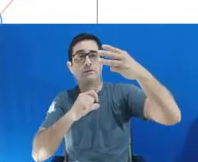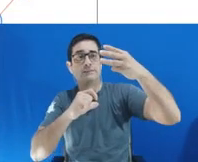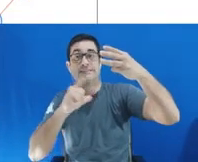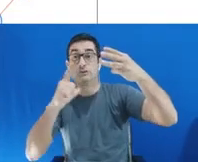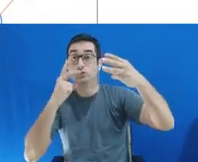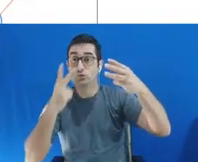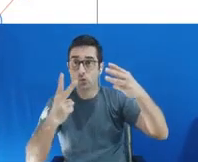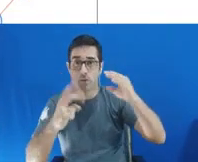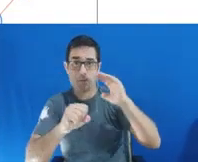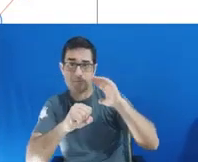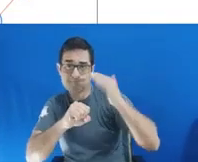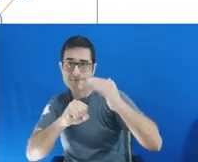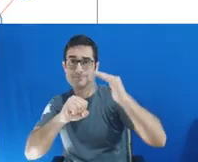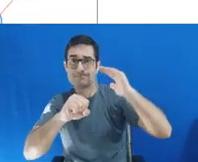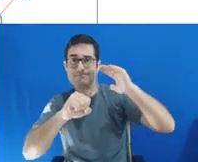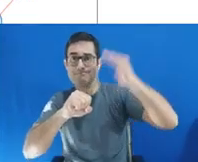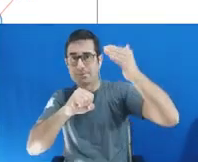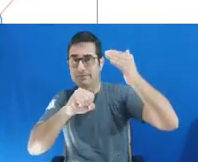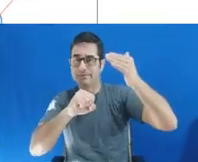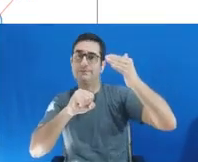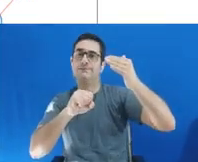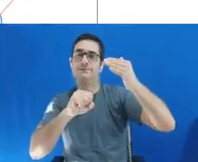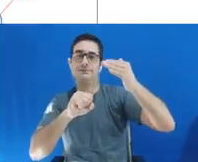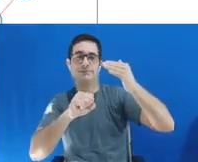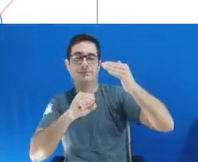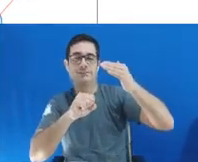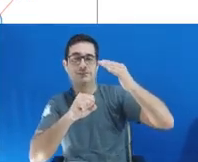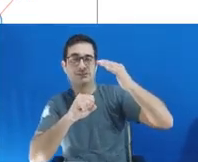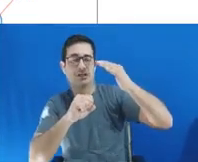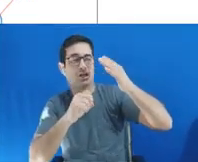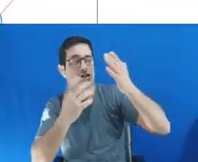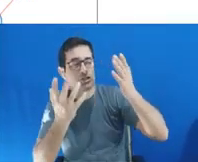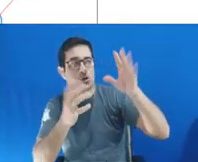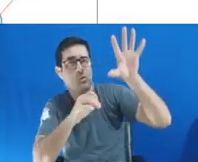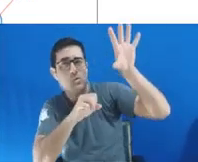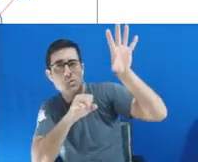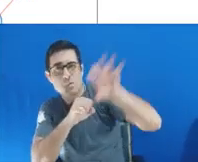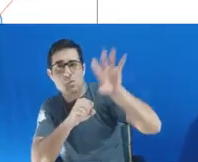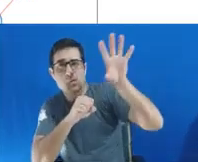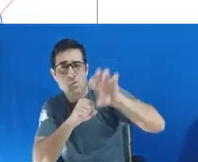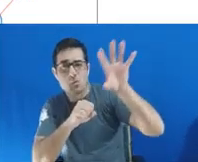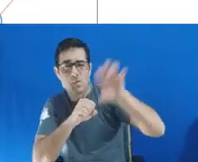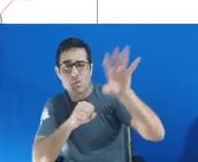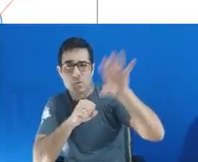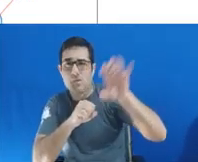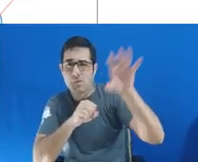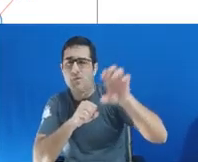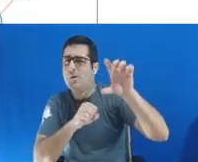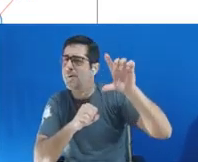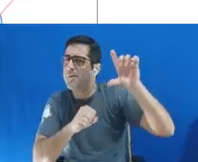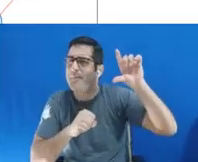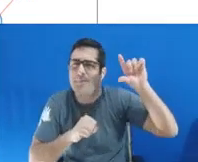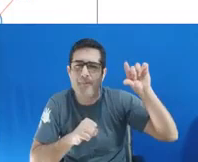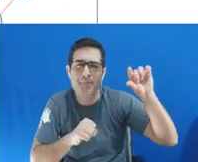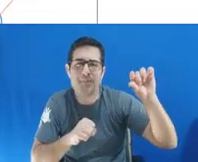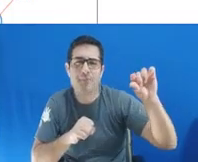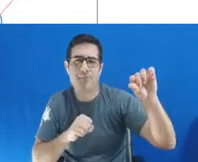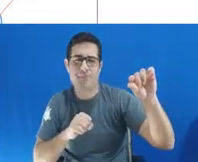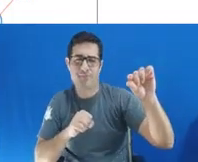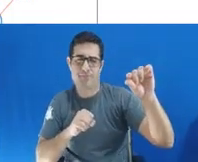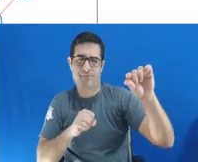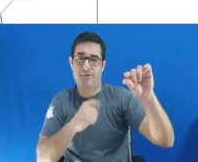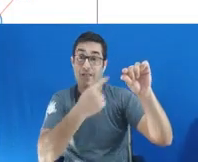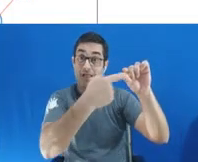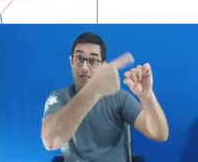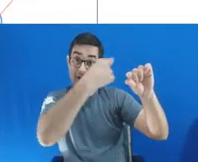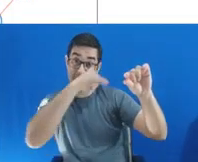camadas de blindagem. Então, obviamente, que a atração que ele sente pelo núcleo vai ser muito menor do que